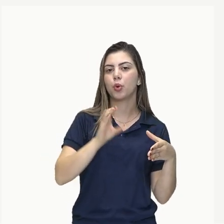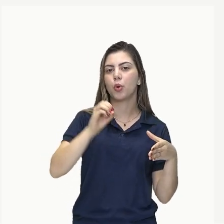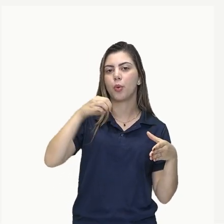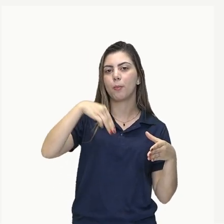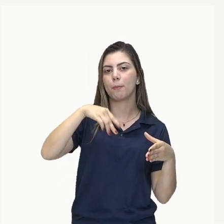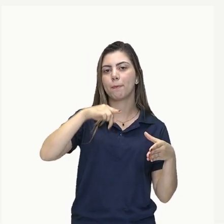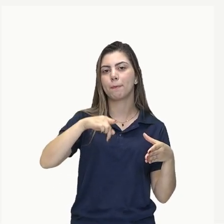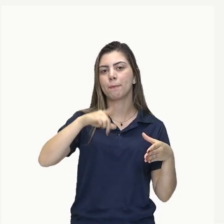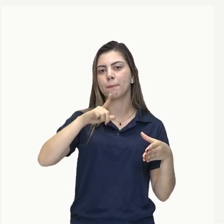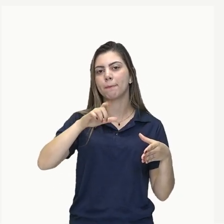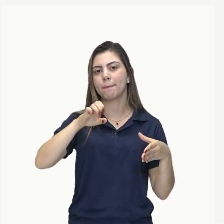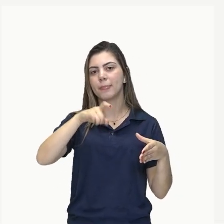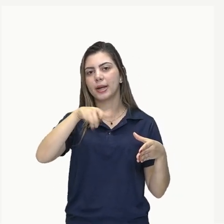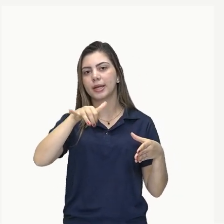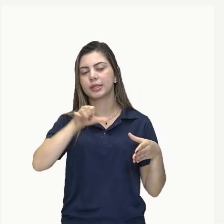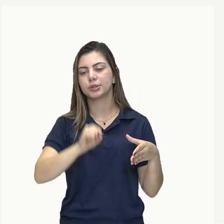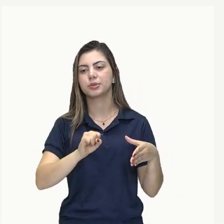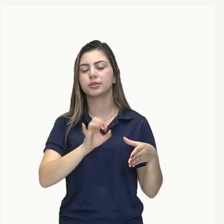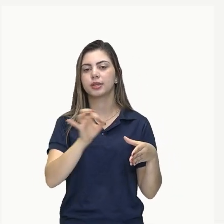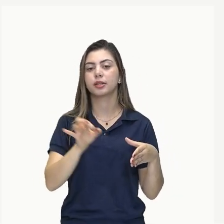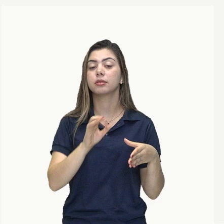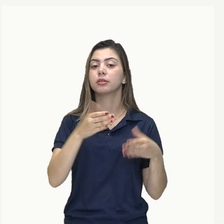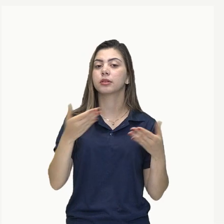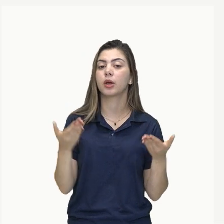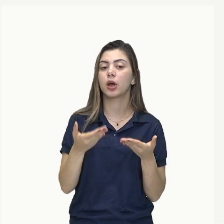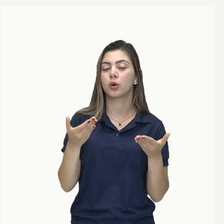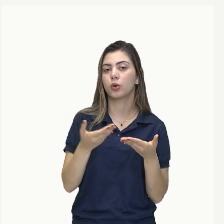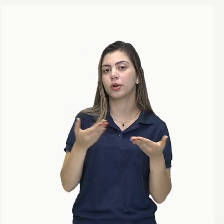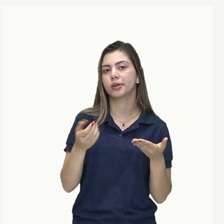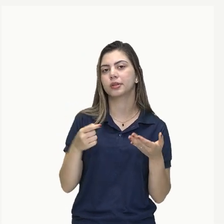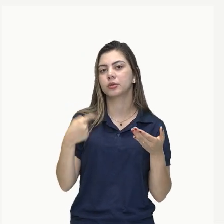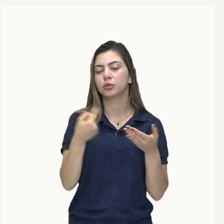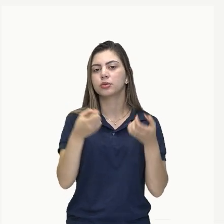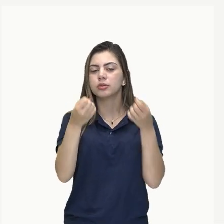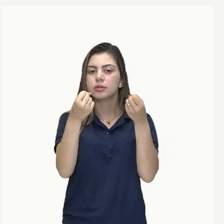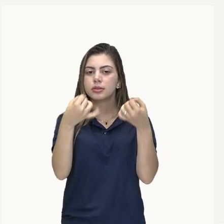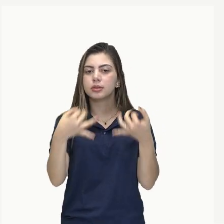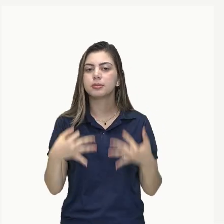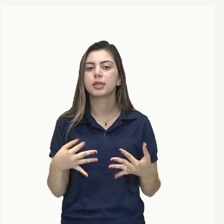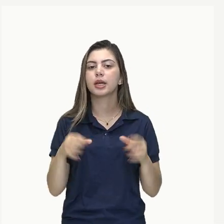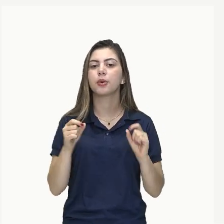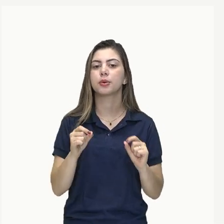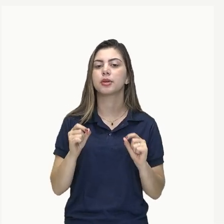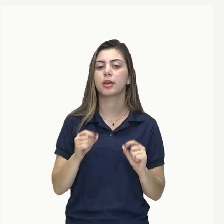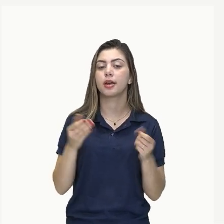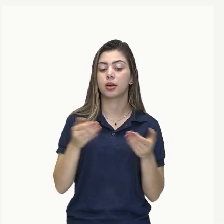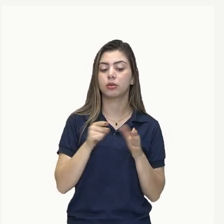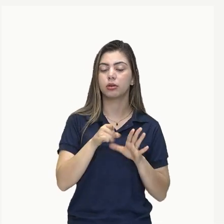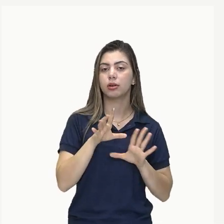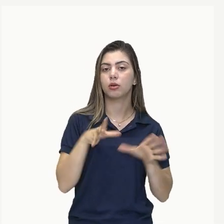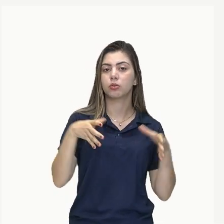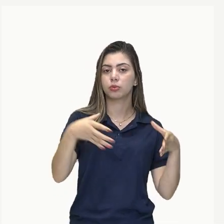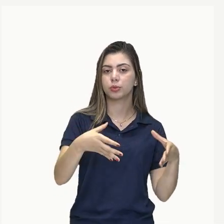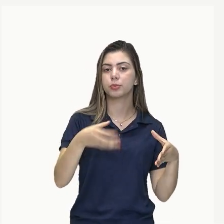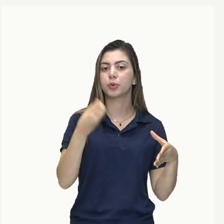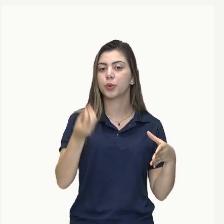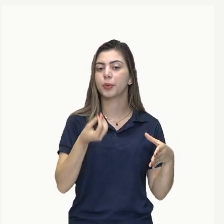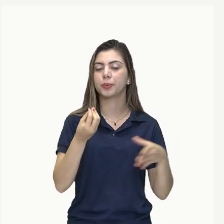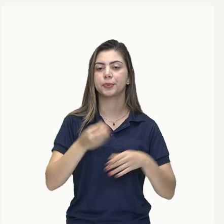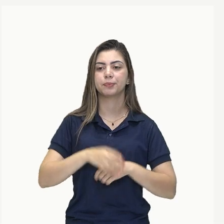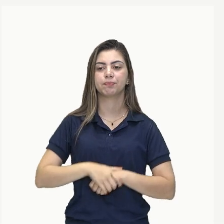bom? Então, só para a gente introduzir aqui, tá? A gente está falando então do número complexo, ele é um número